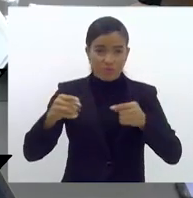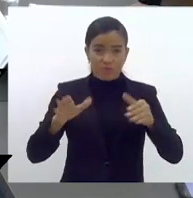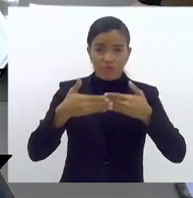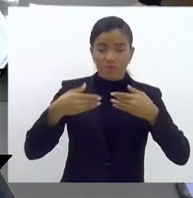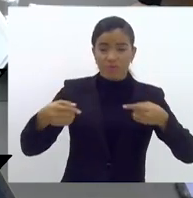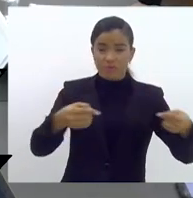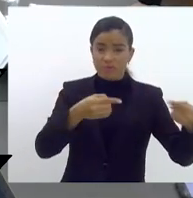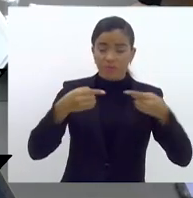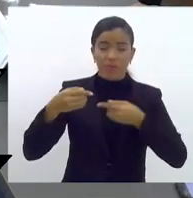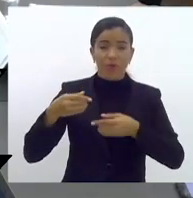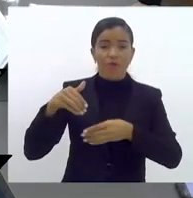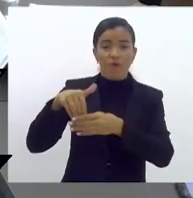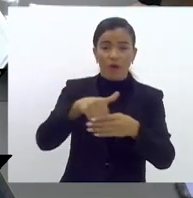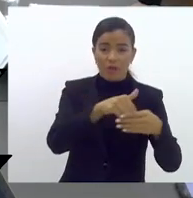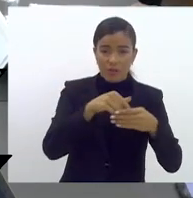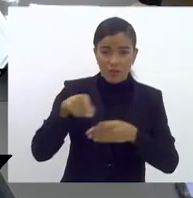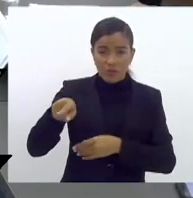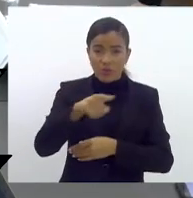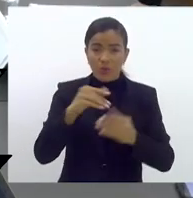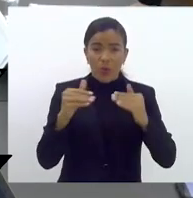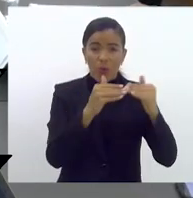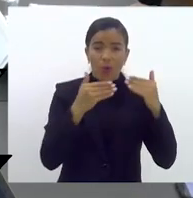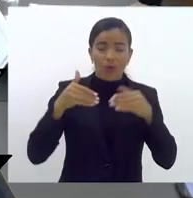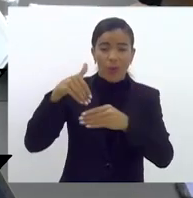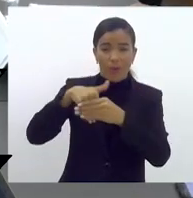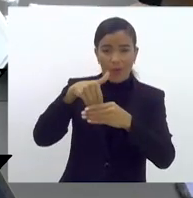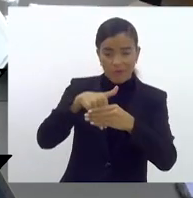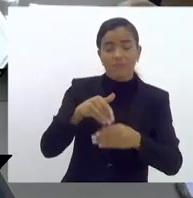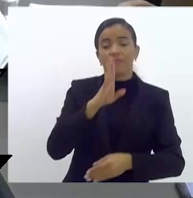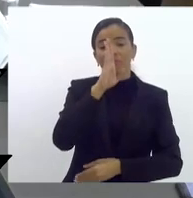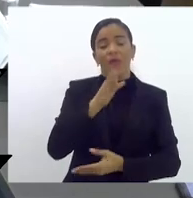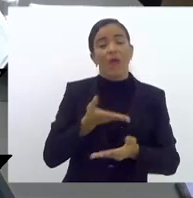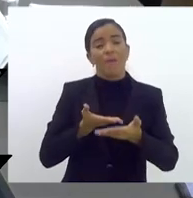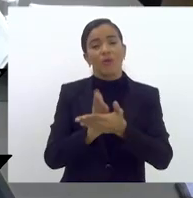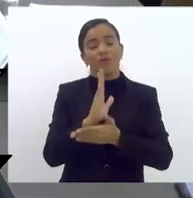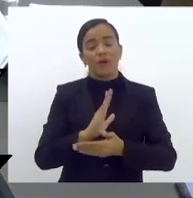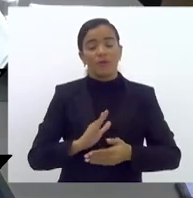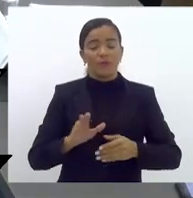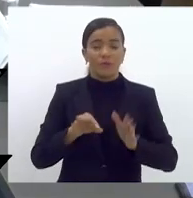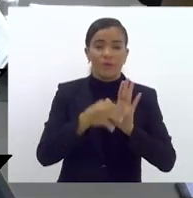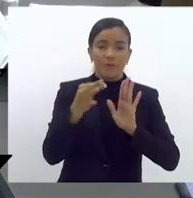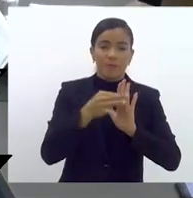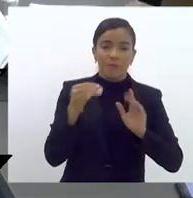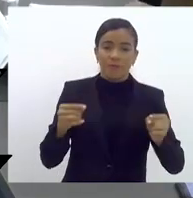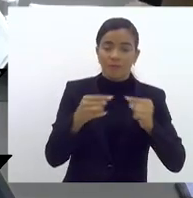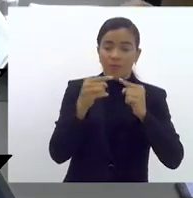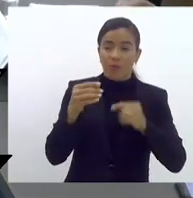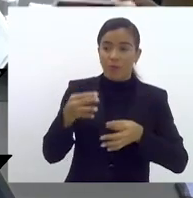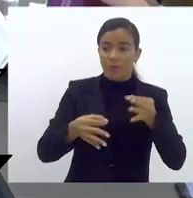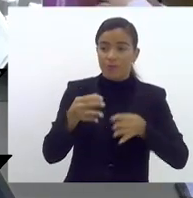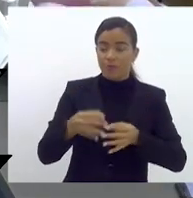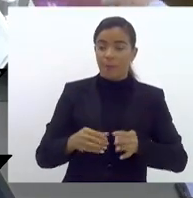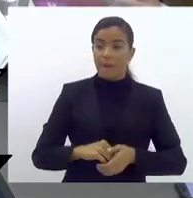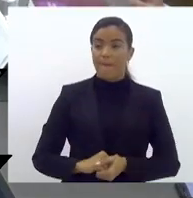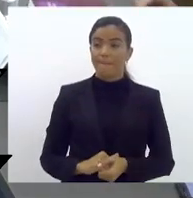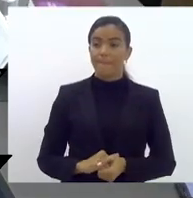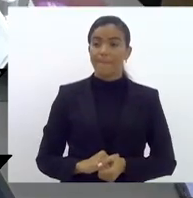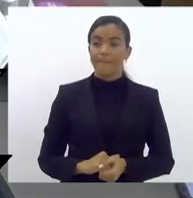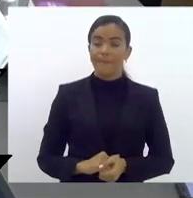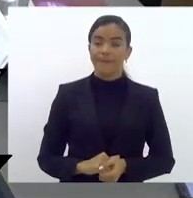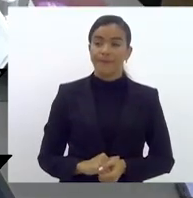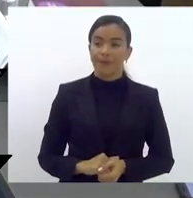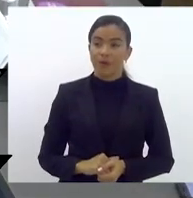em votação senhores que aprovam permaneceu Como estão aprovado parecia pela judicidade presidente Deputado